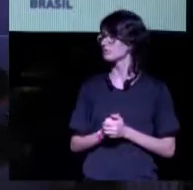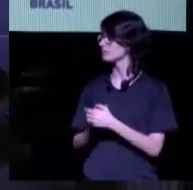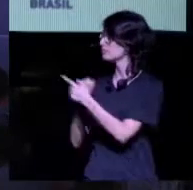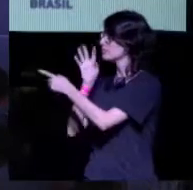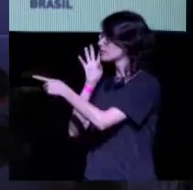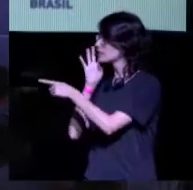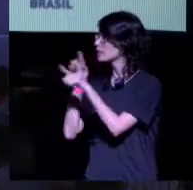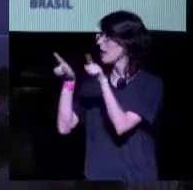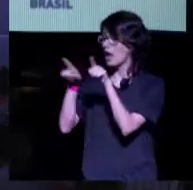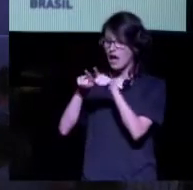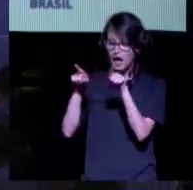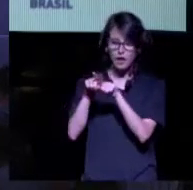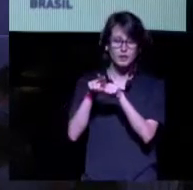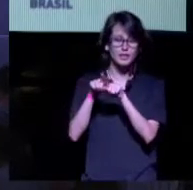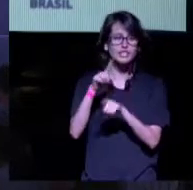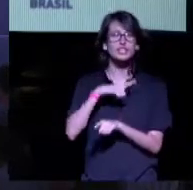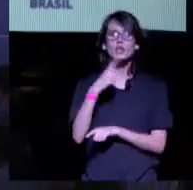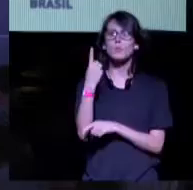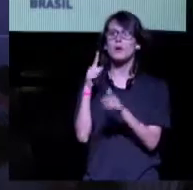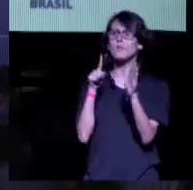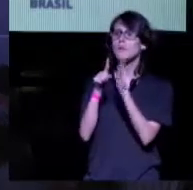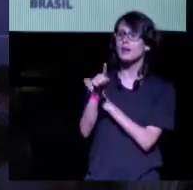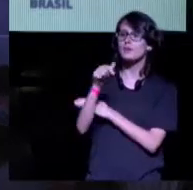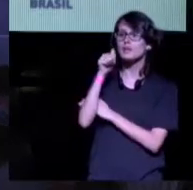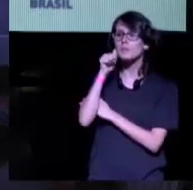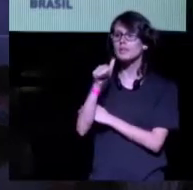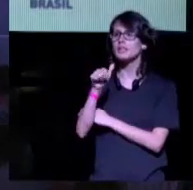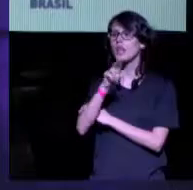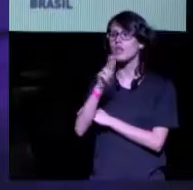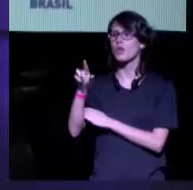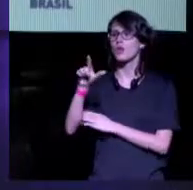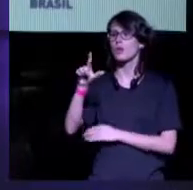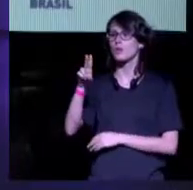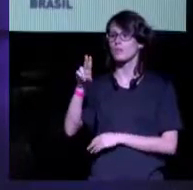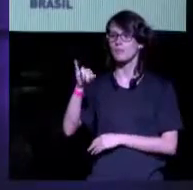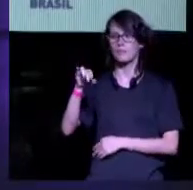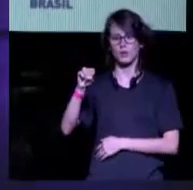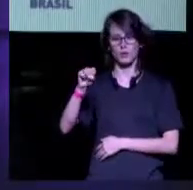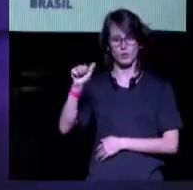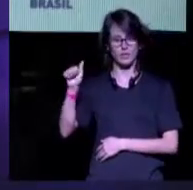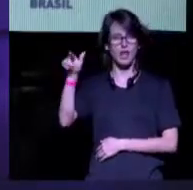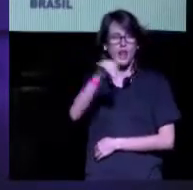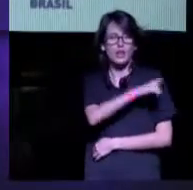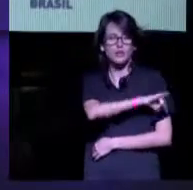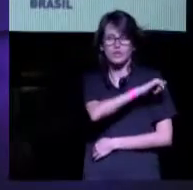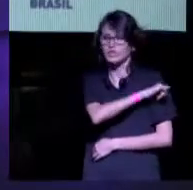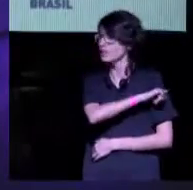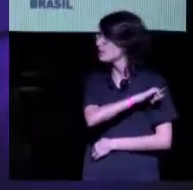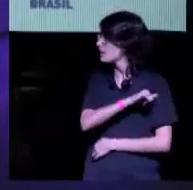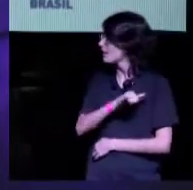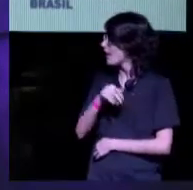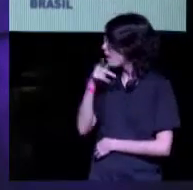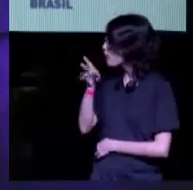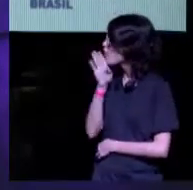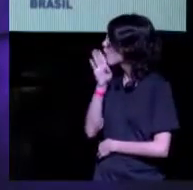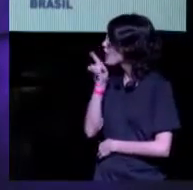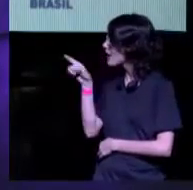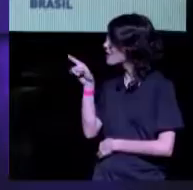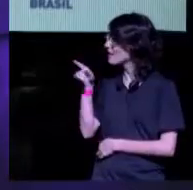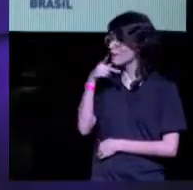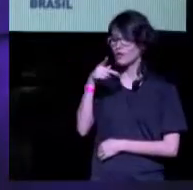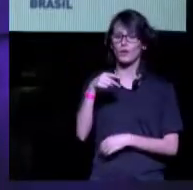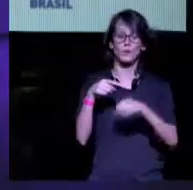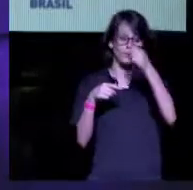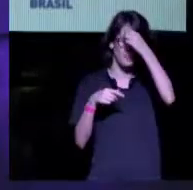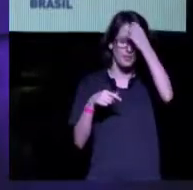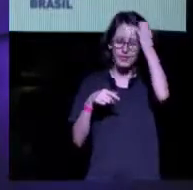bacana ea gente tem uma pergunta da luisa a finjan do rio de janeiro reconhece eu acho sim ela falou assim